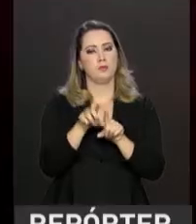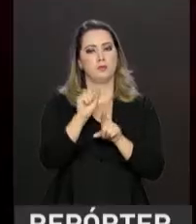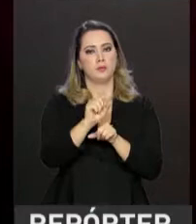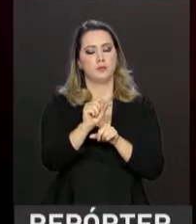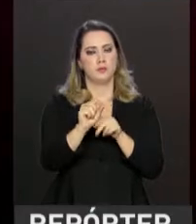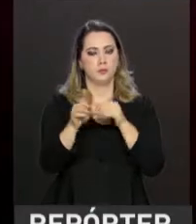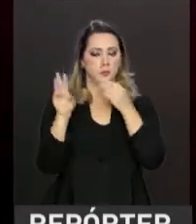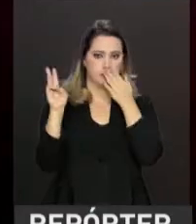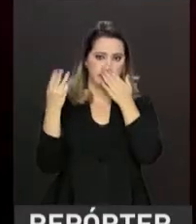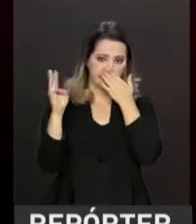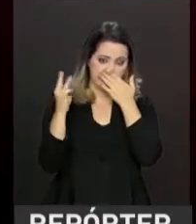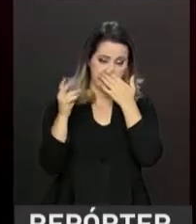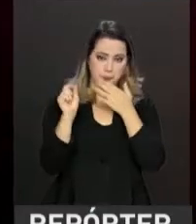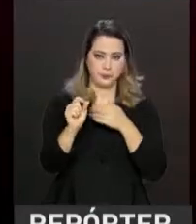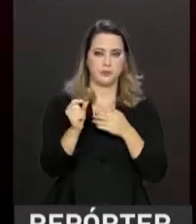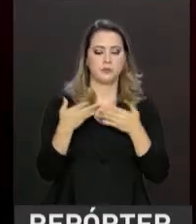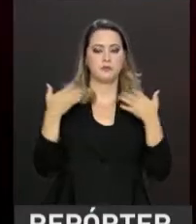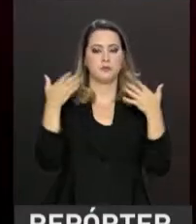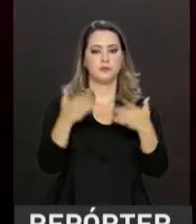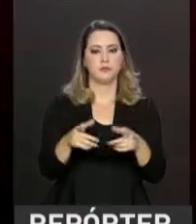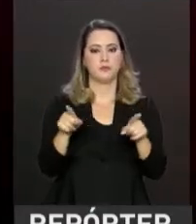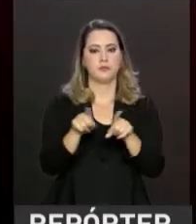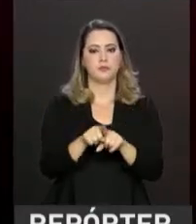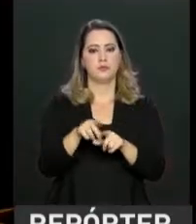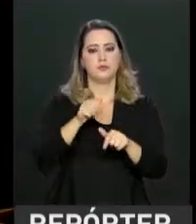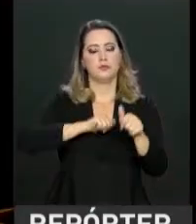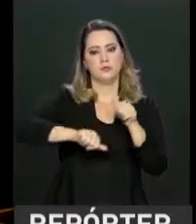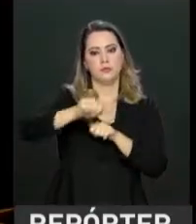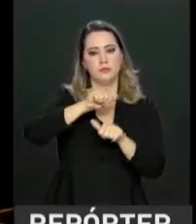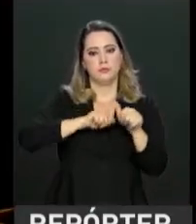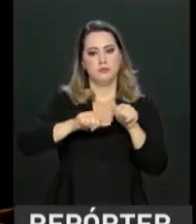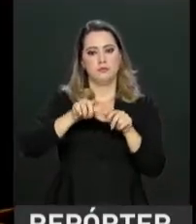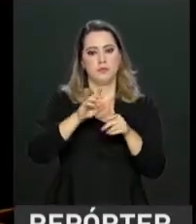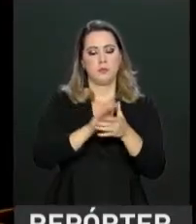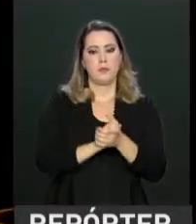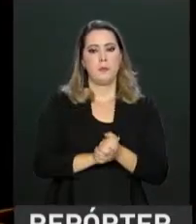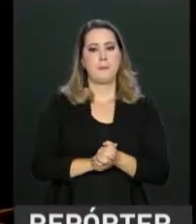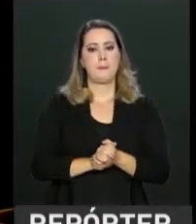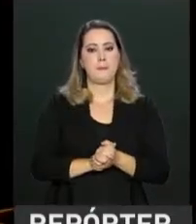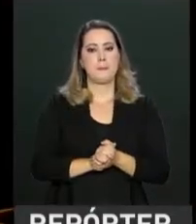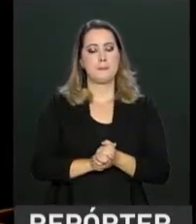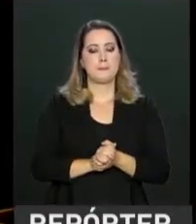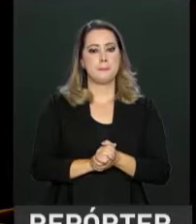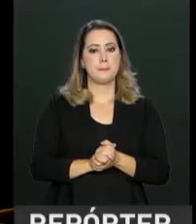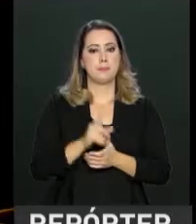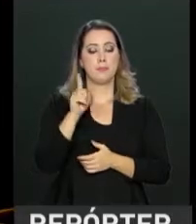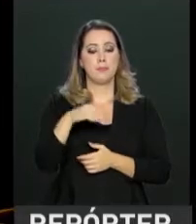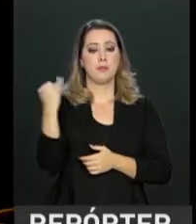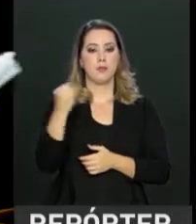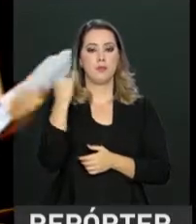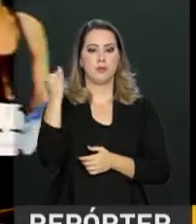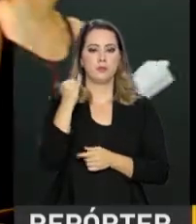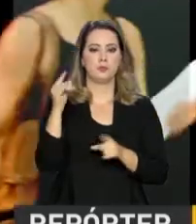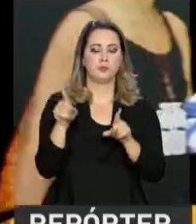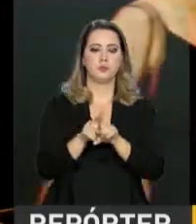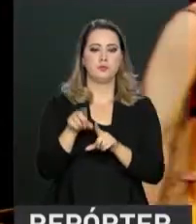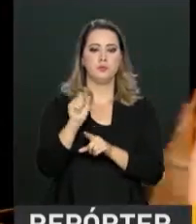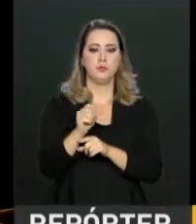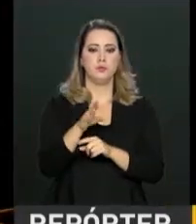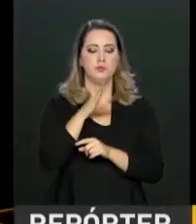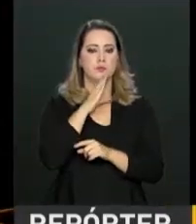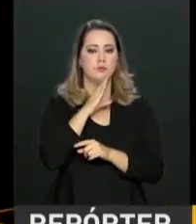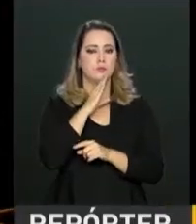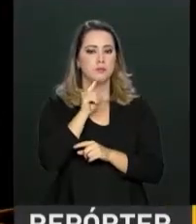Maranhão, disse que participa do evento para se reciclar. Participar de um evento desse é fundamental para